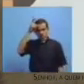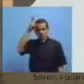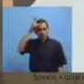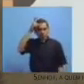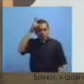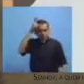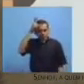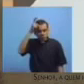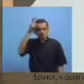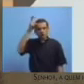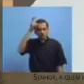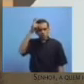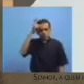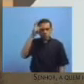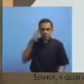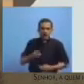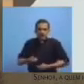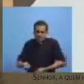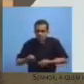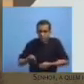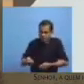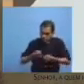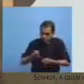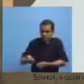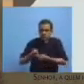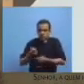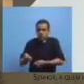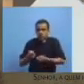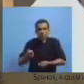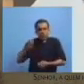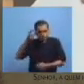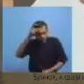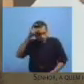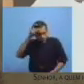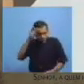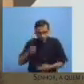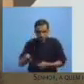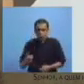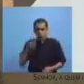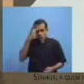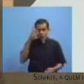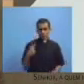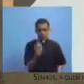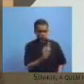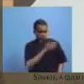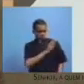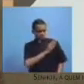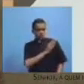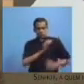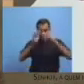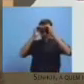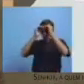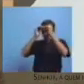tenta fazer com que o nosso coração, a nossa alma, obedeça a nossa carne. É daí que vem o princípio da